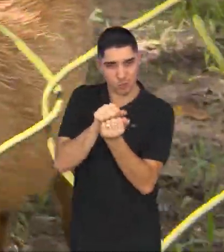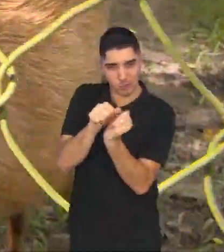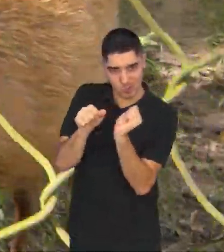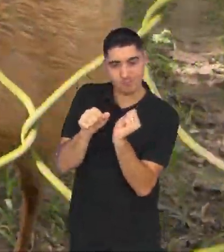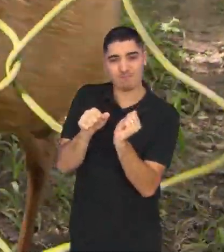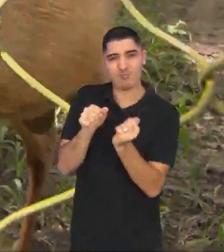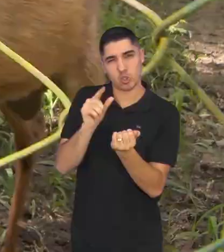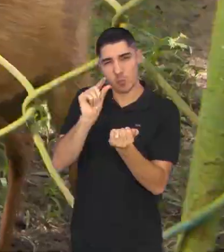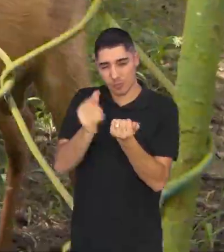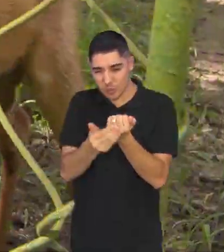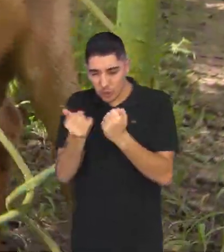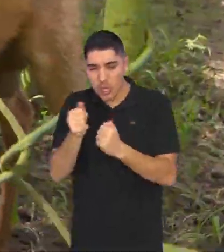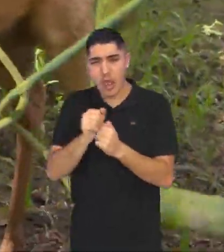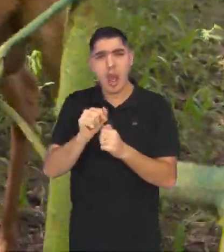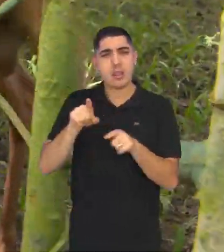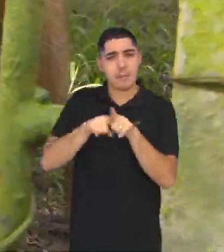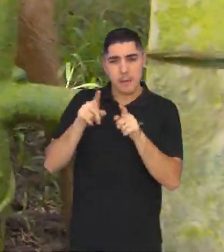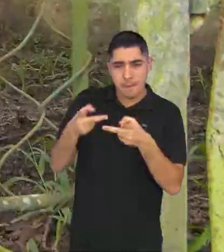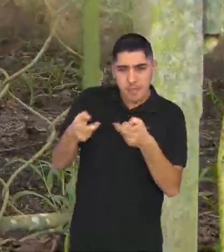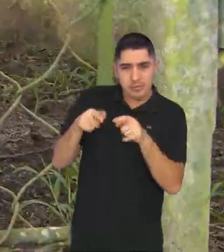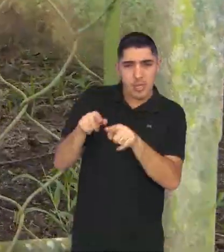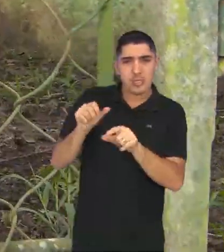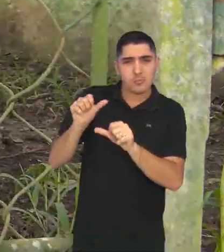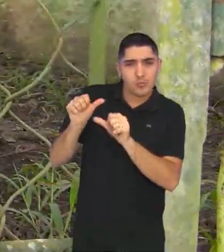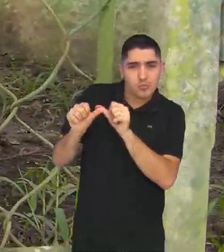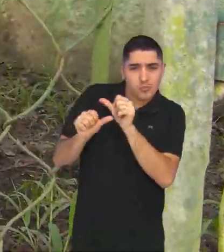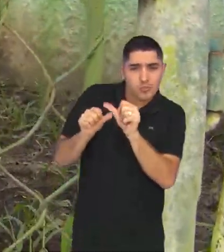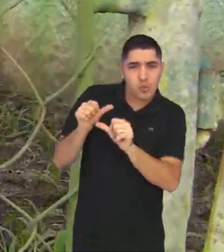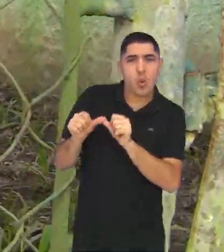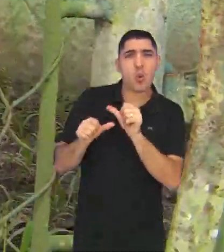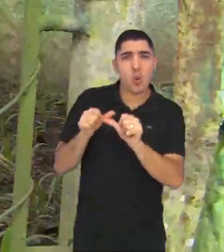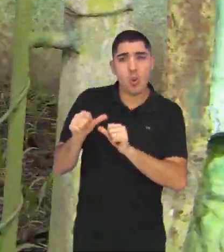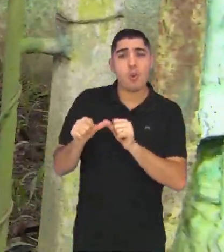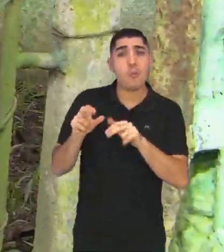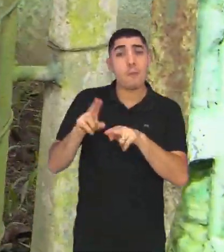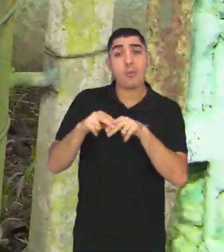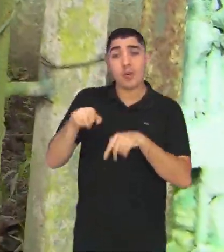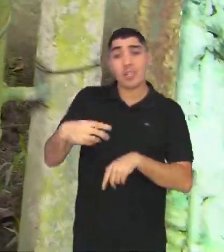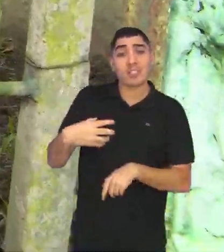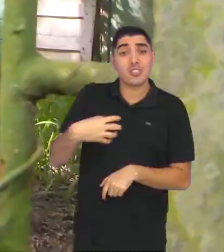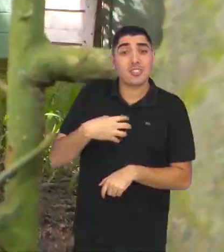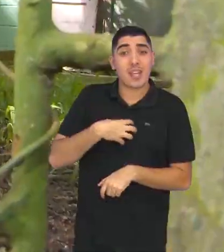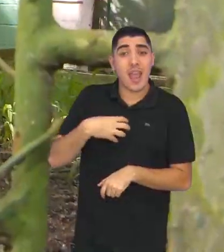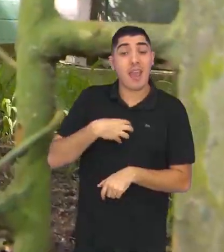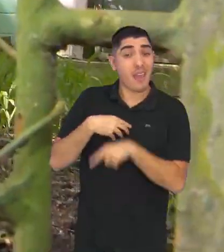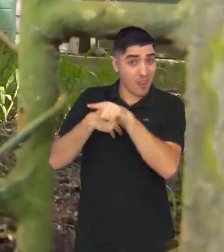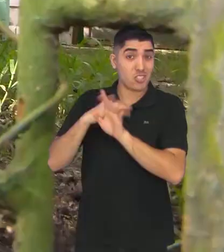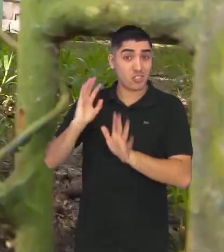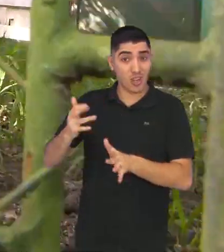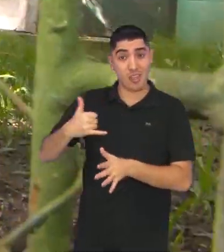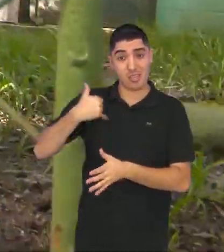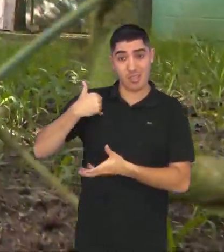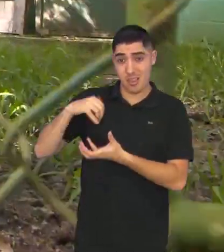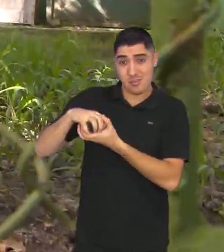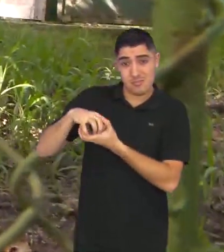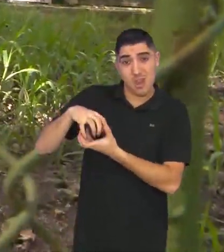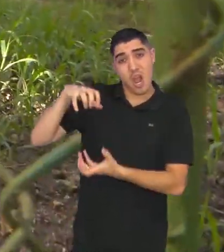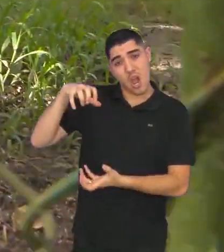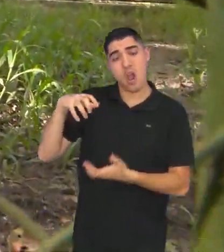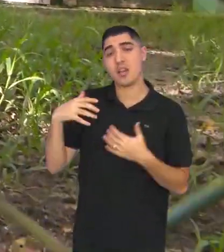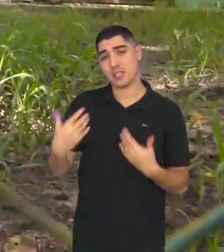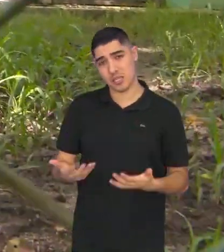ele apresentou algumas alterações conforme a senilidade dele, né? Ele já é um animal mais